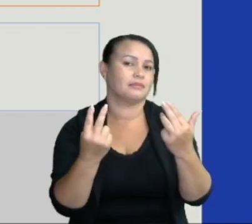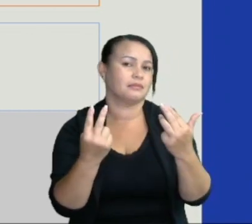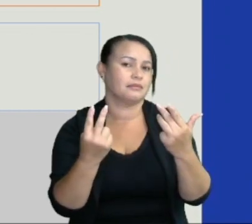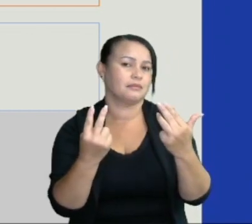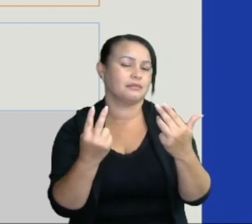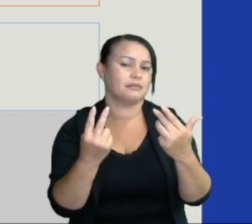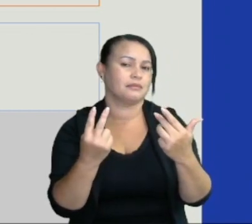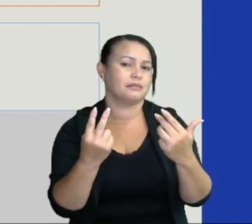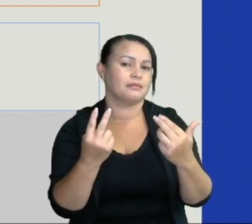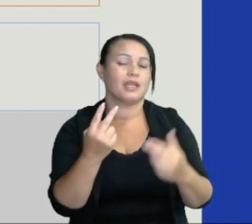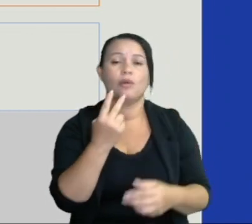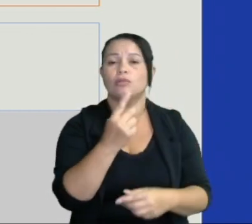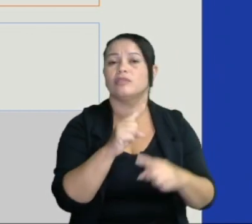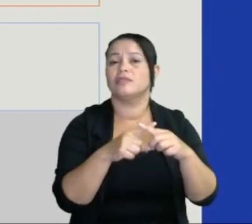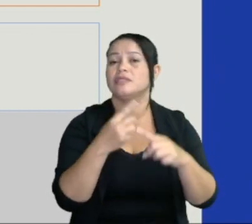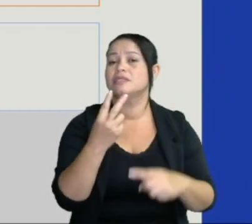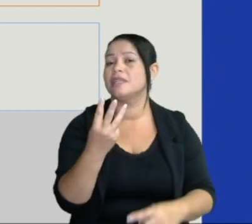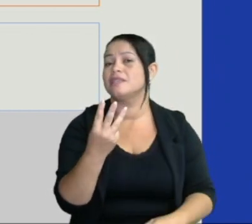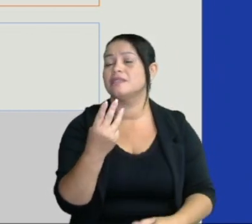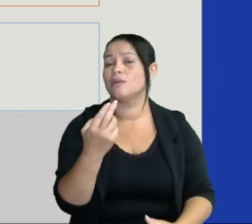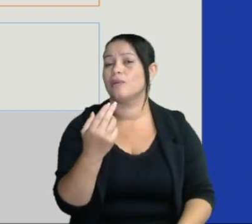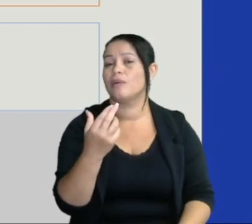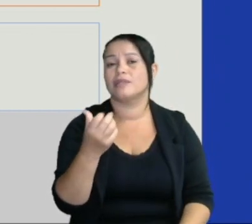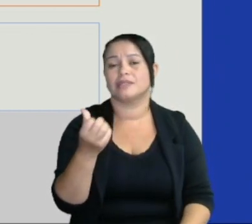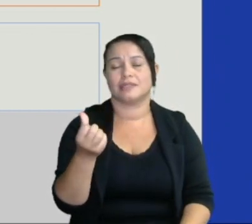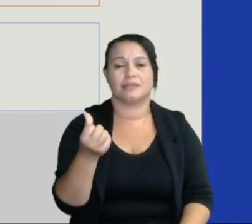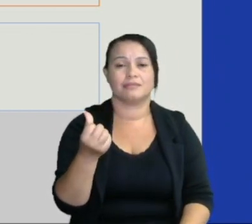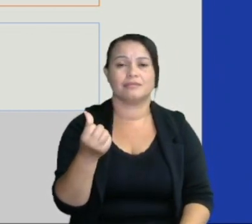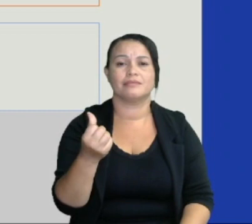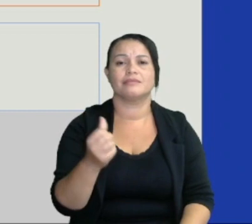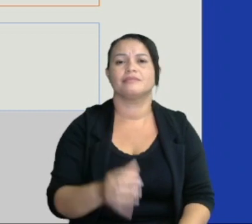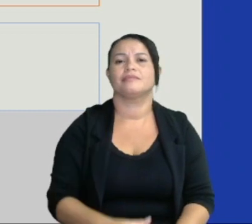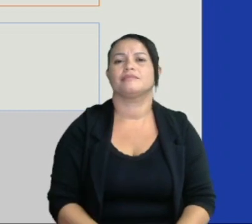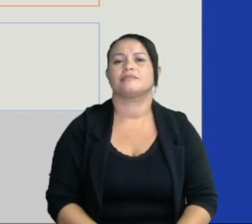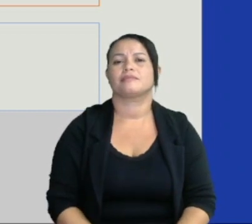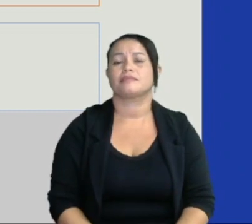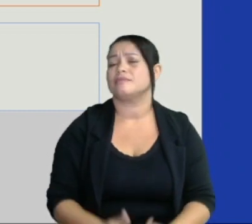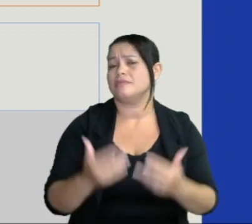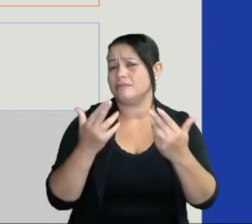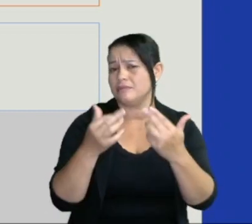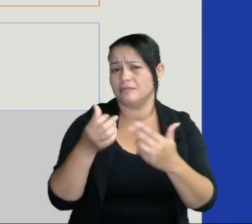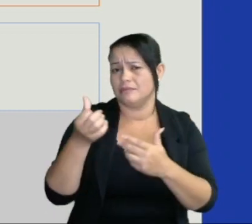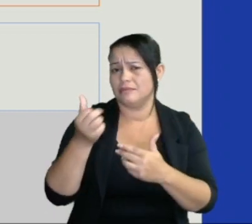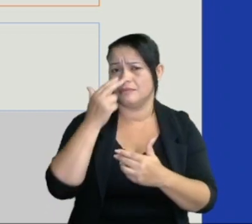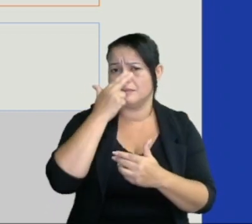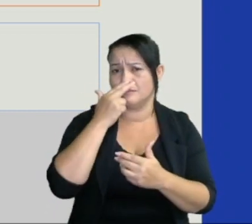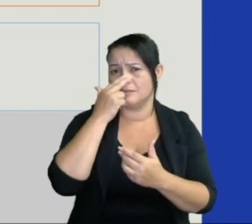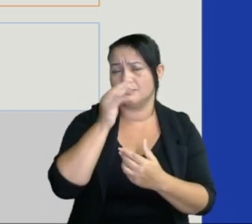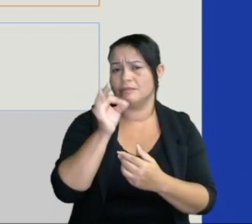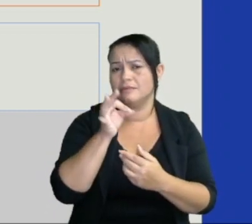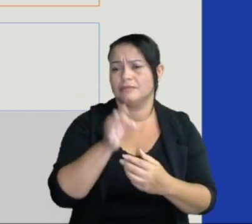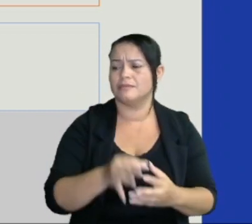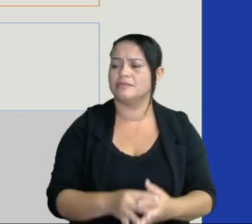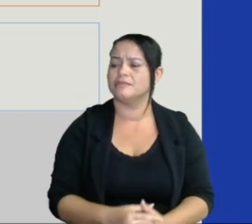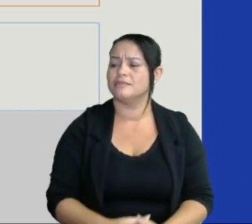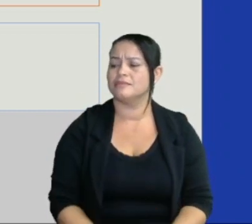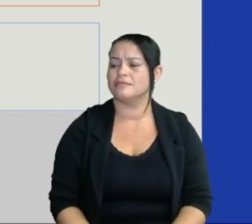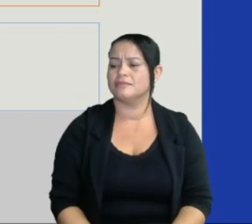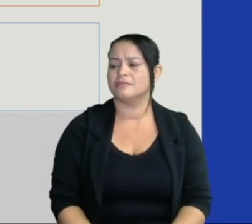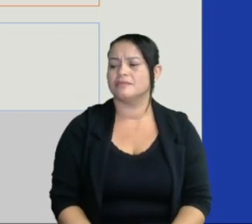coisa que 2 vezes 3, certo? Ou 3 vezes 2, que é igual a 6.